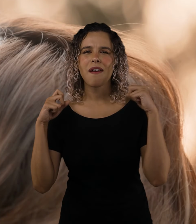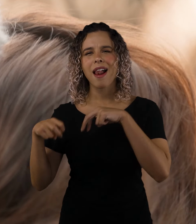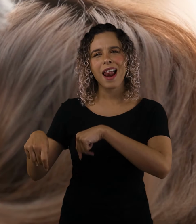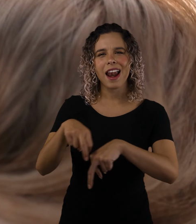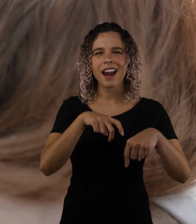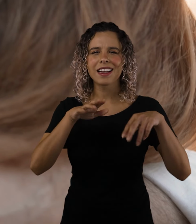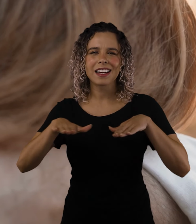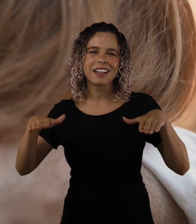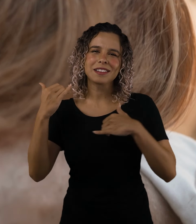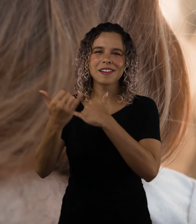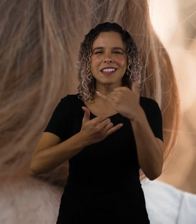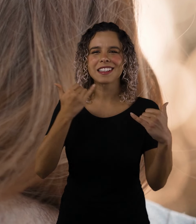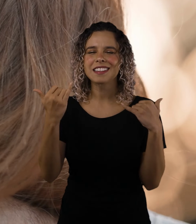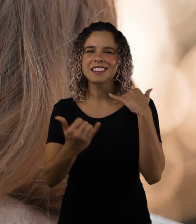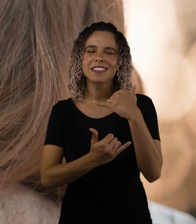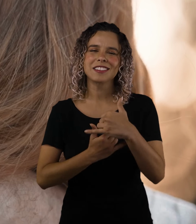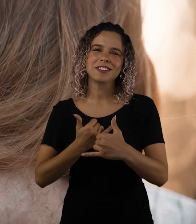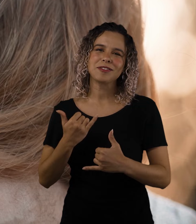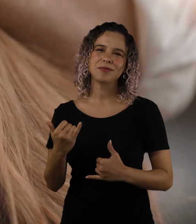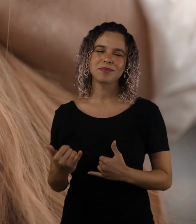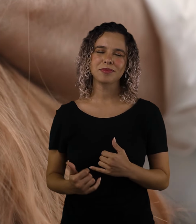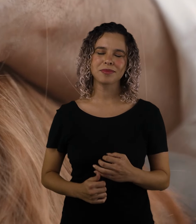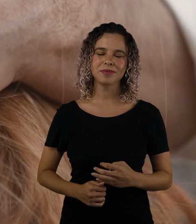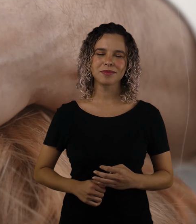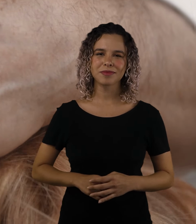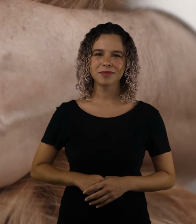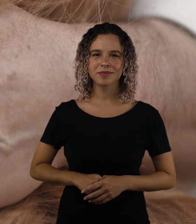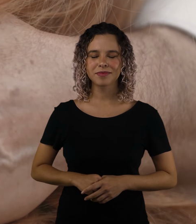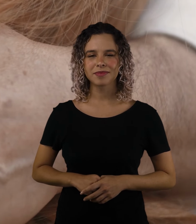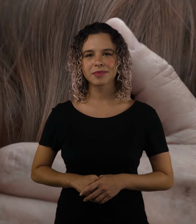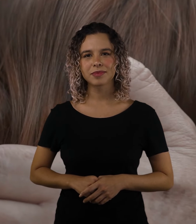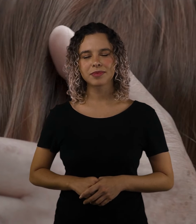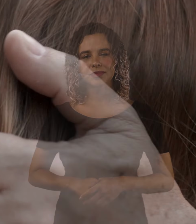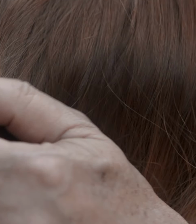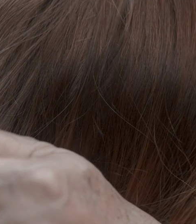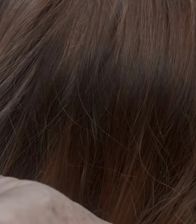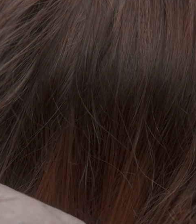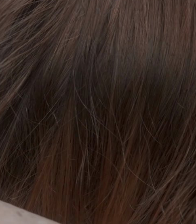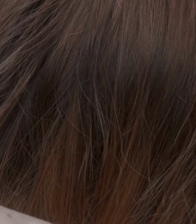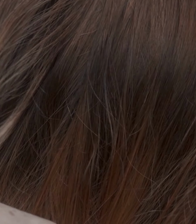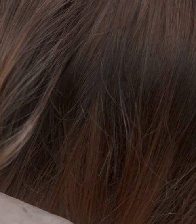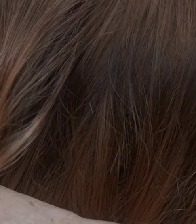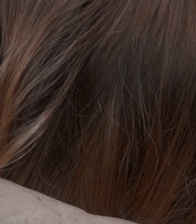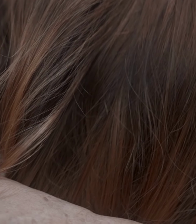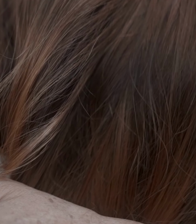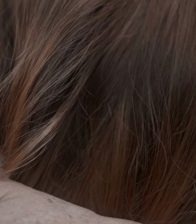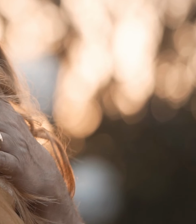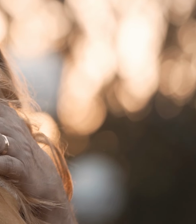Ao fundo, o alaranjado do pôr do sol contrasta com galhos de árvores desfocadas.